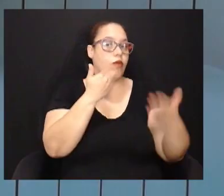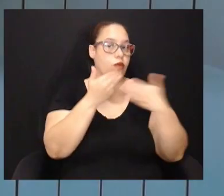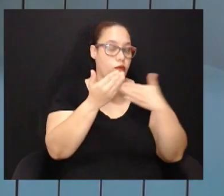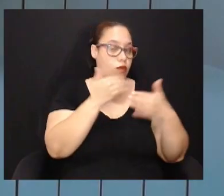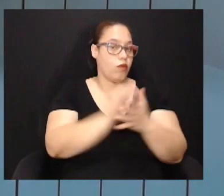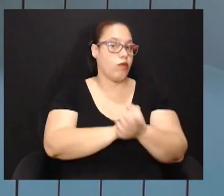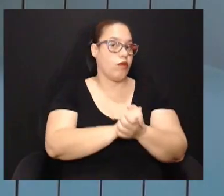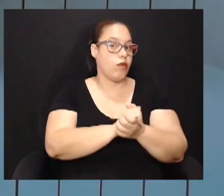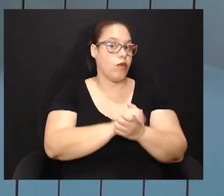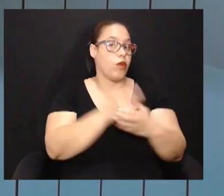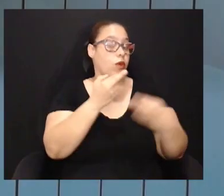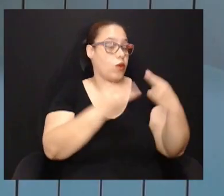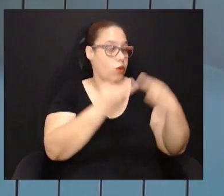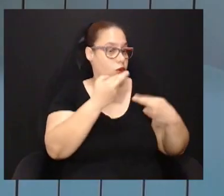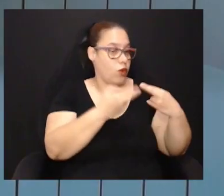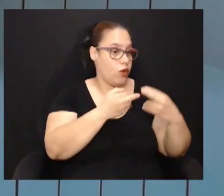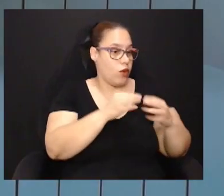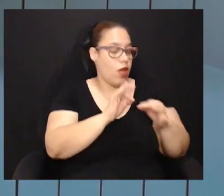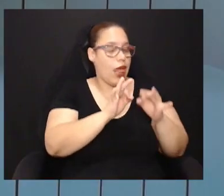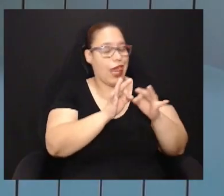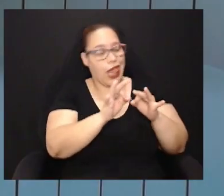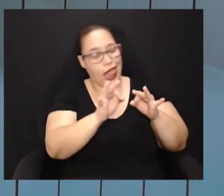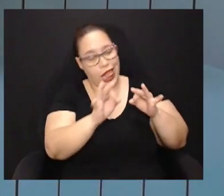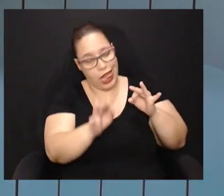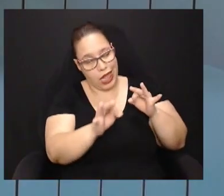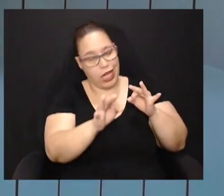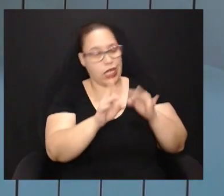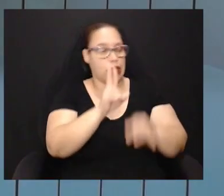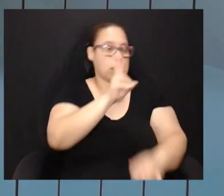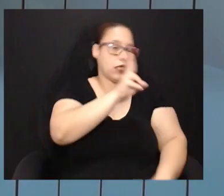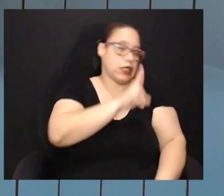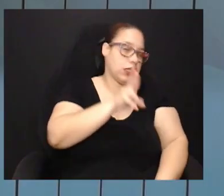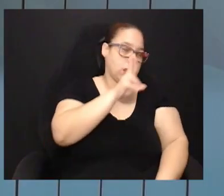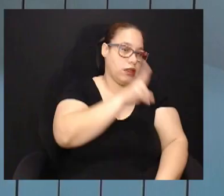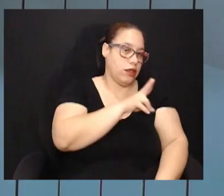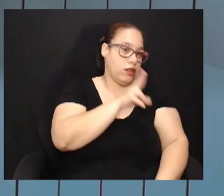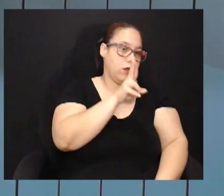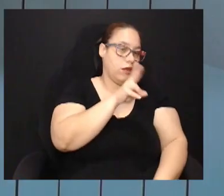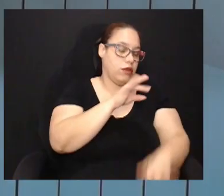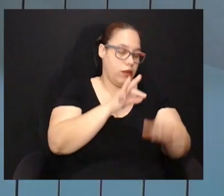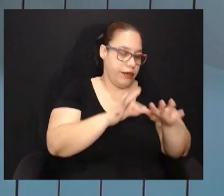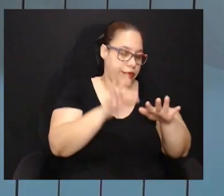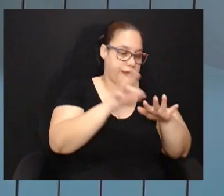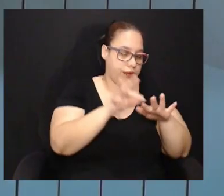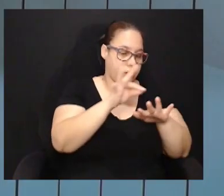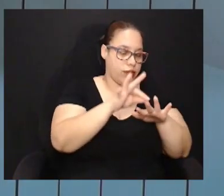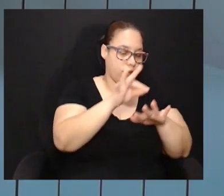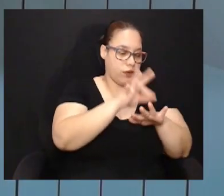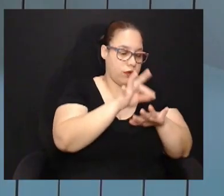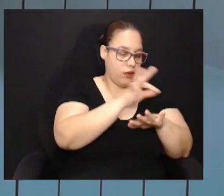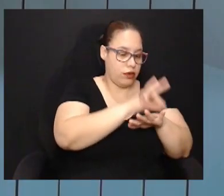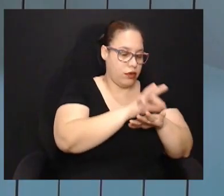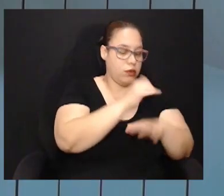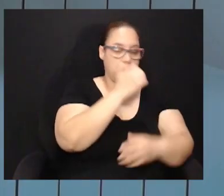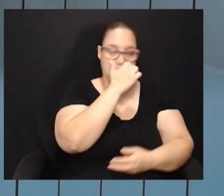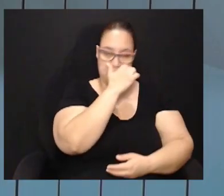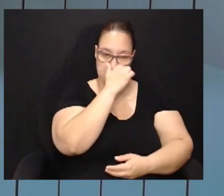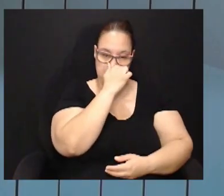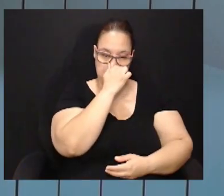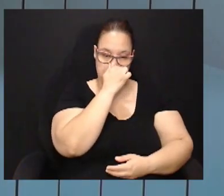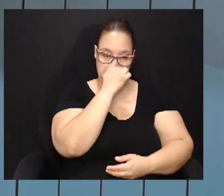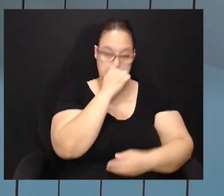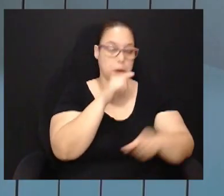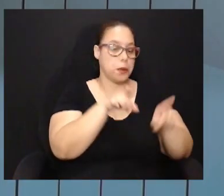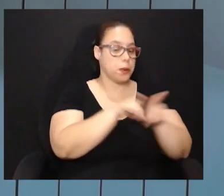você comentou sobre essa relação a longo prazo, né, do uso dessa substância nesse produto, nessa